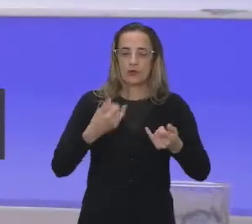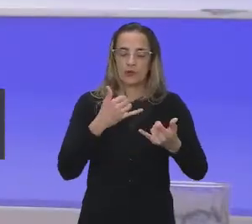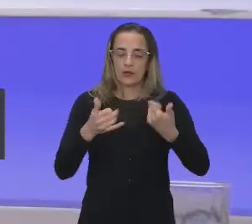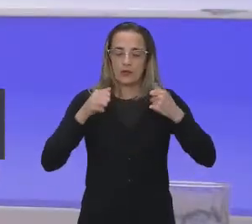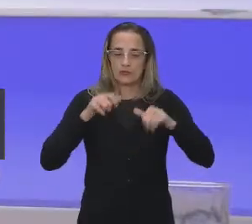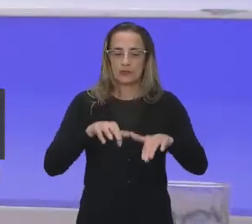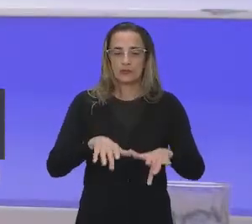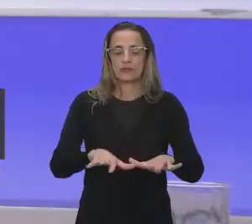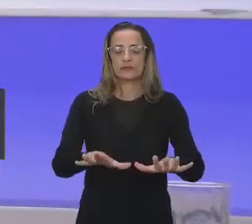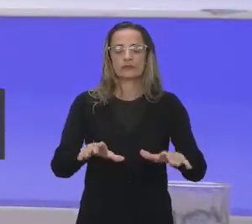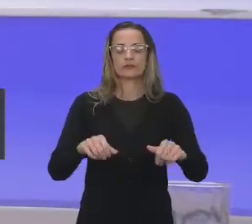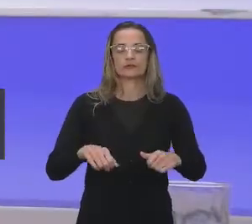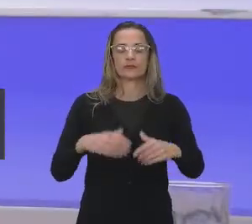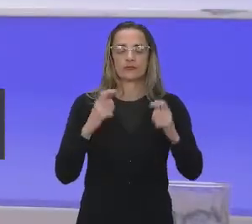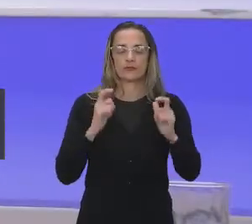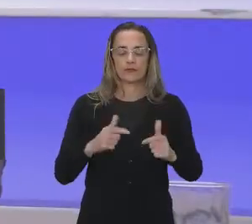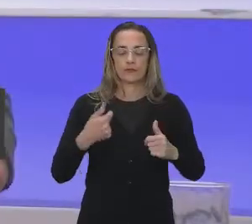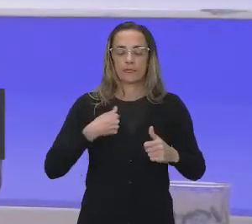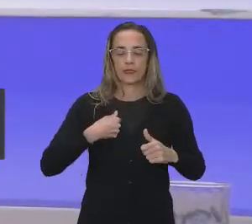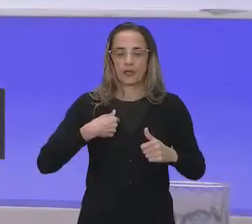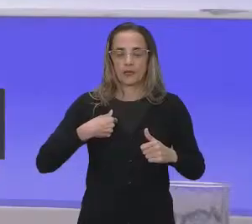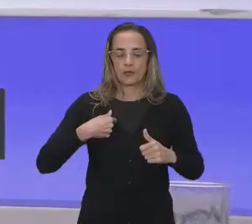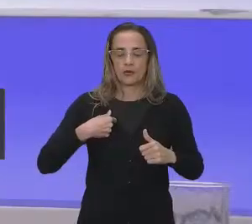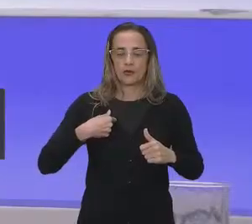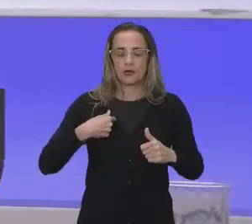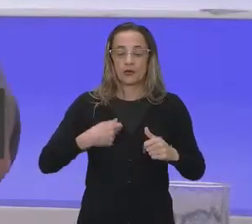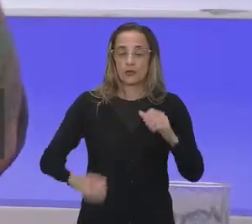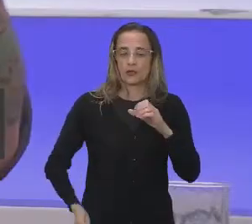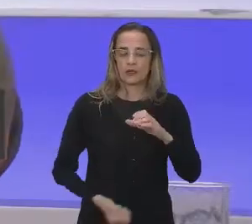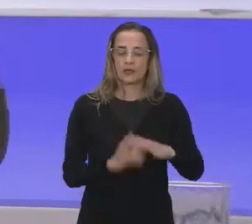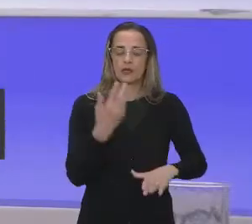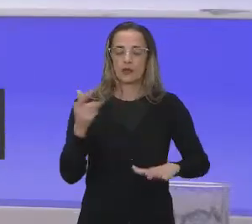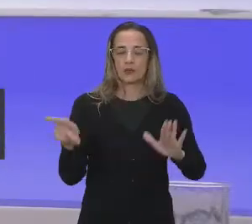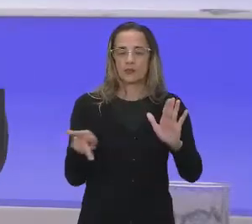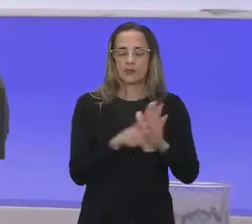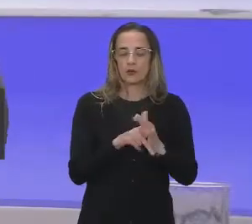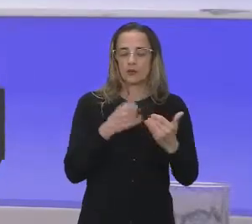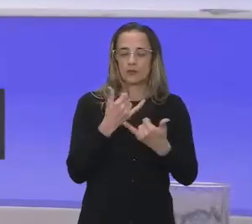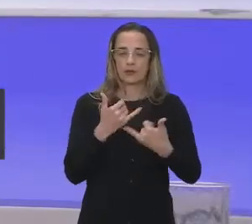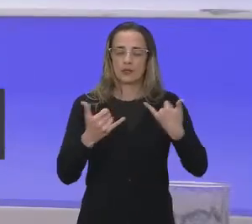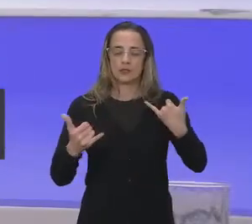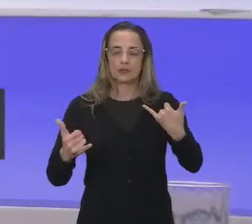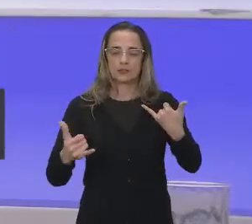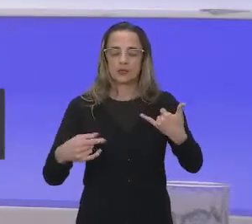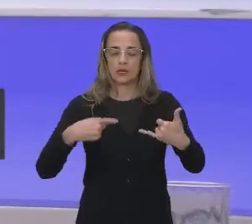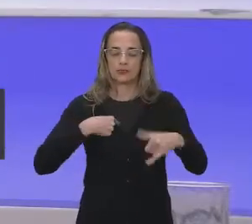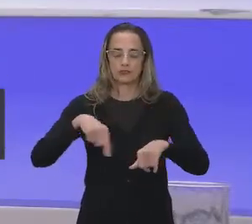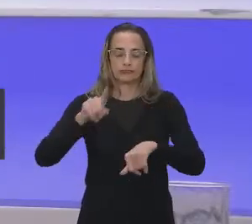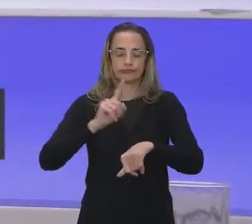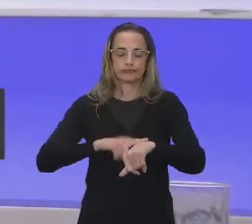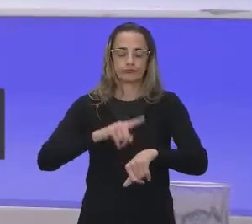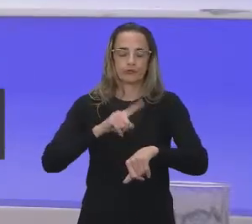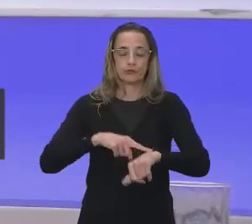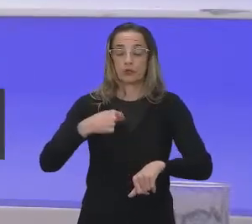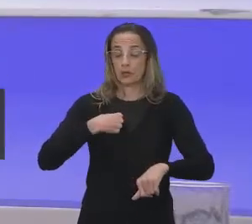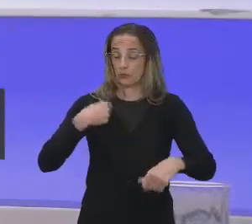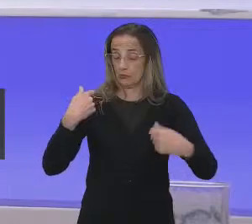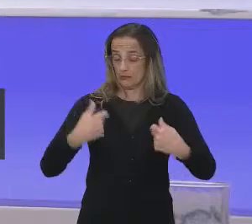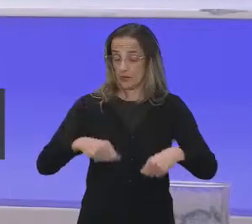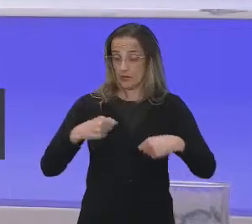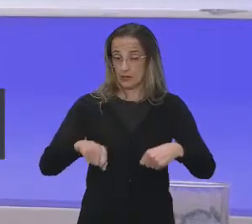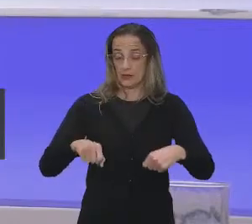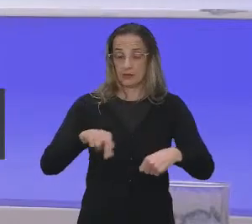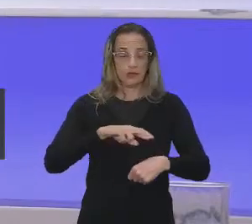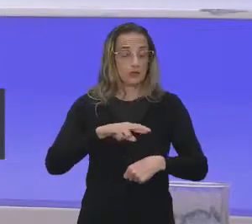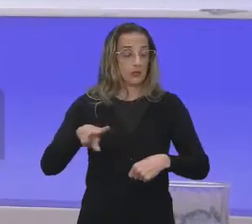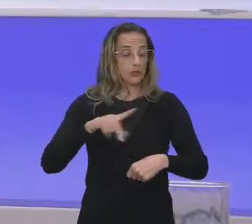fontes, onde se eu gero a minha própria energia, eu utilizo ela no tempo que eu preciso,